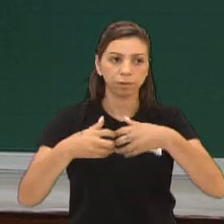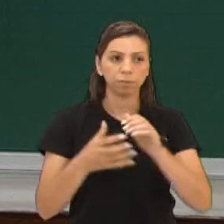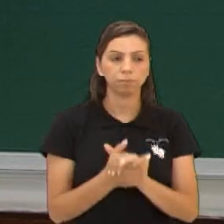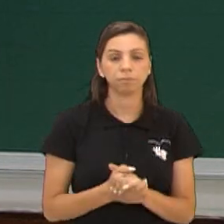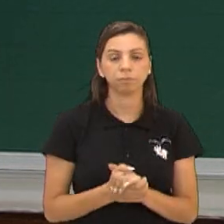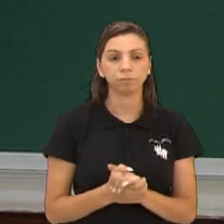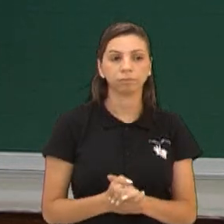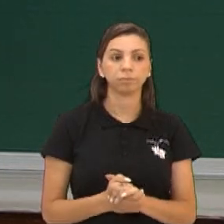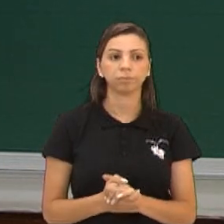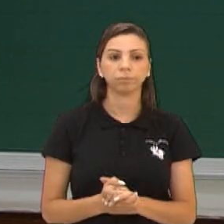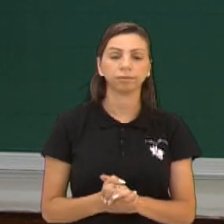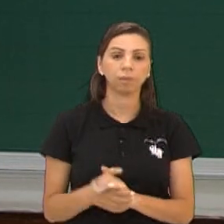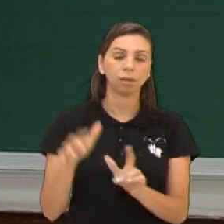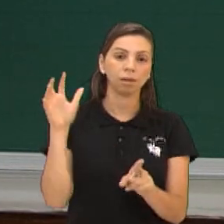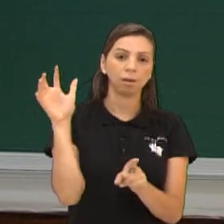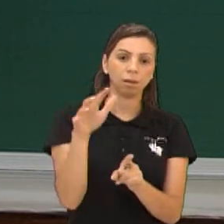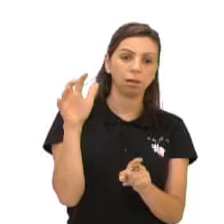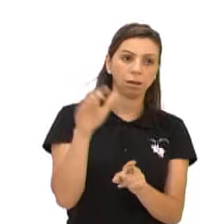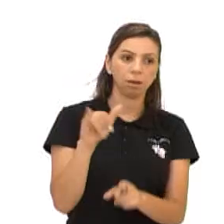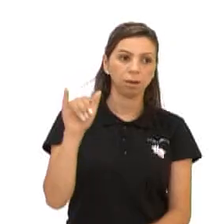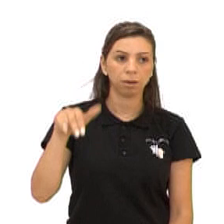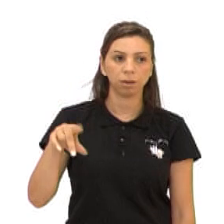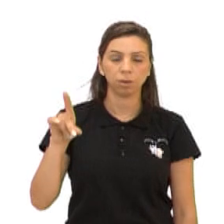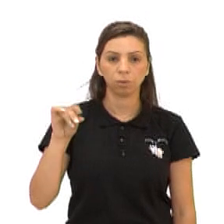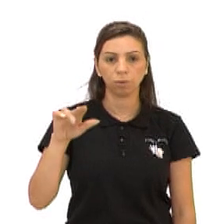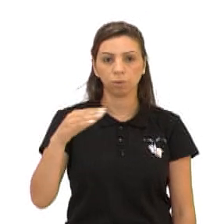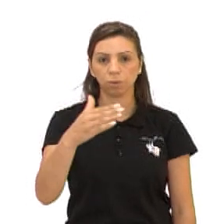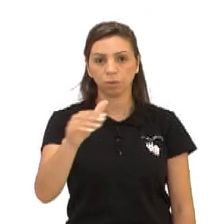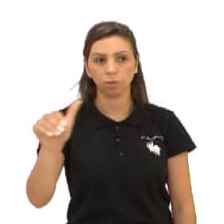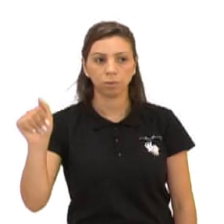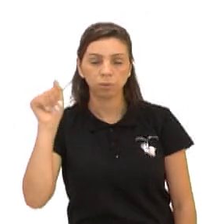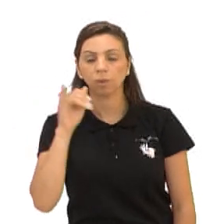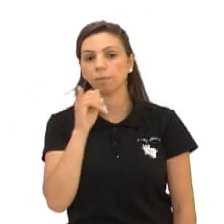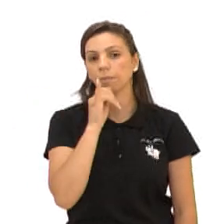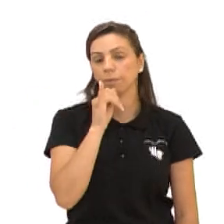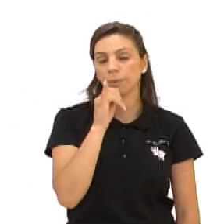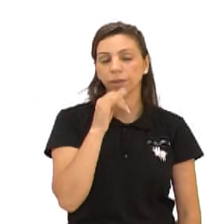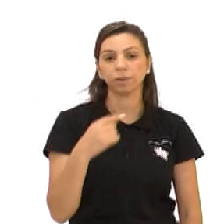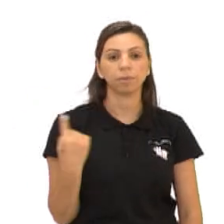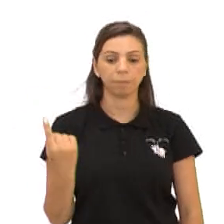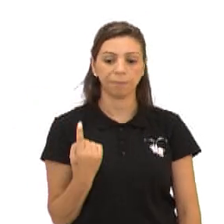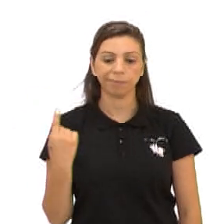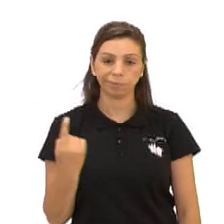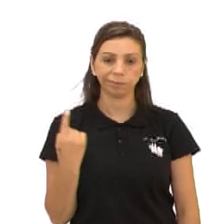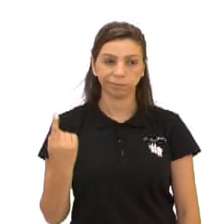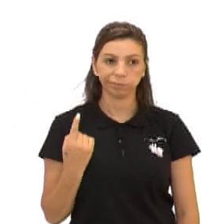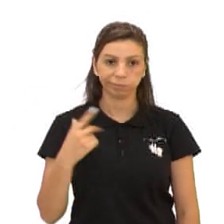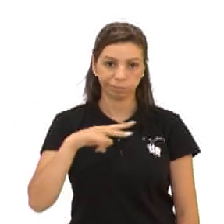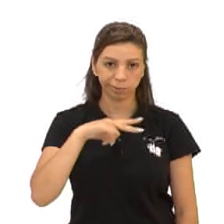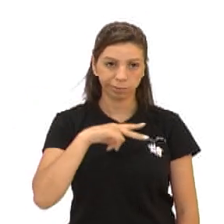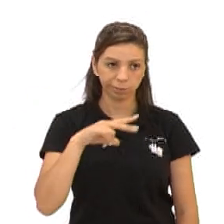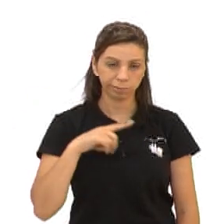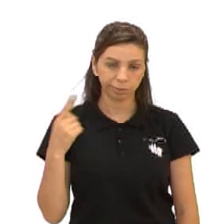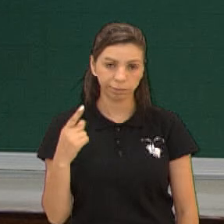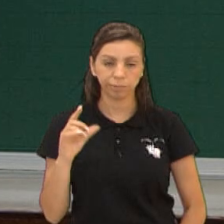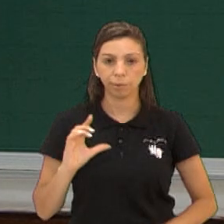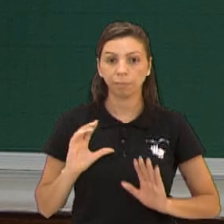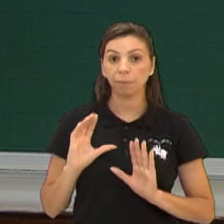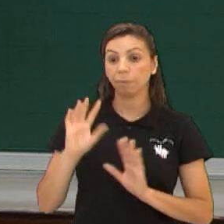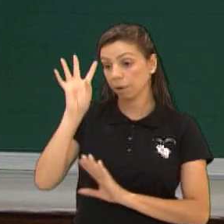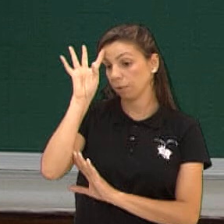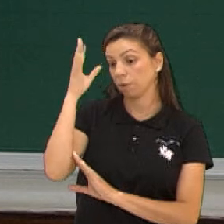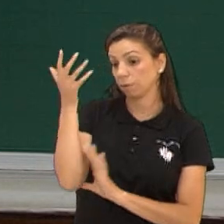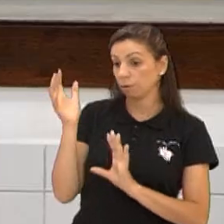a primeira delas é a indução quando eu parto de sentenças particularizadas para uma resolução